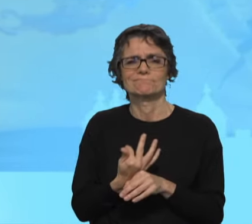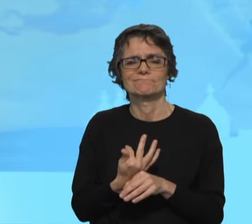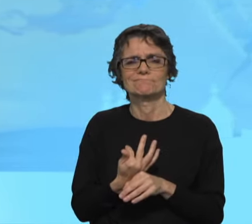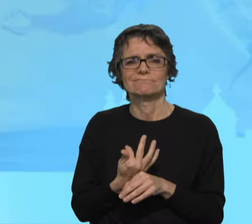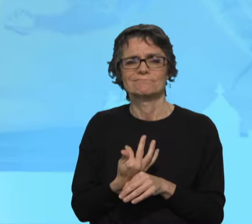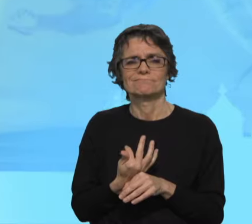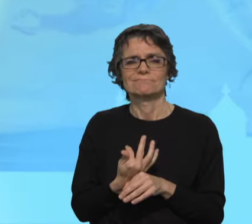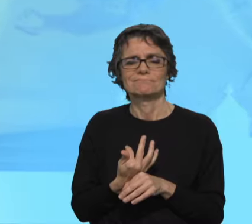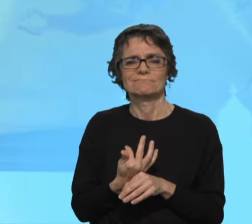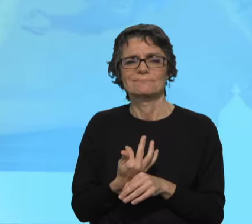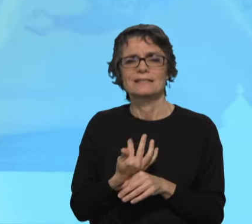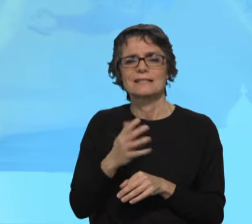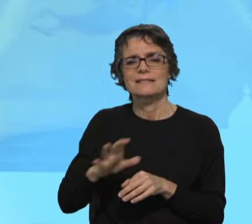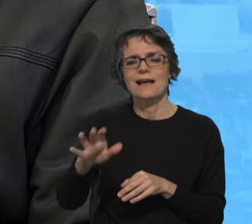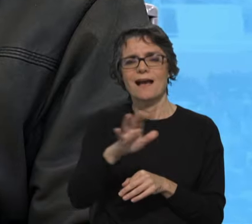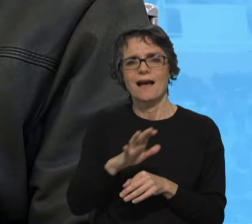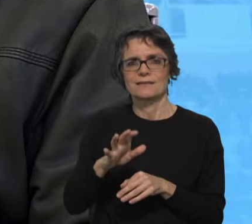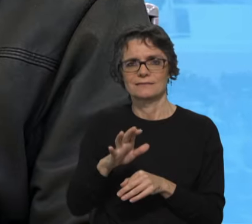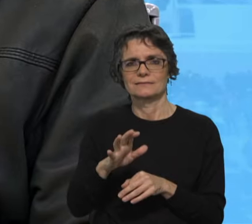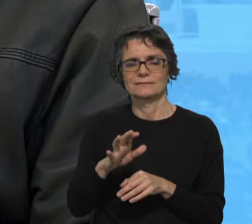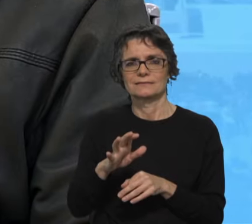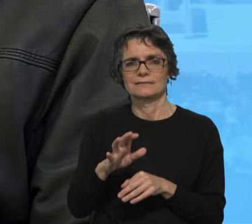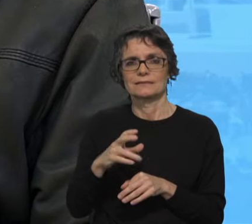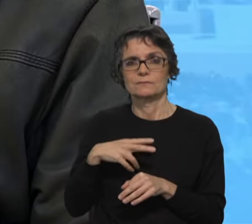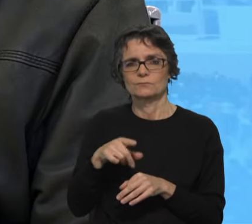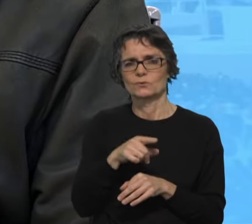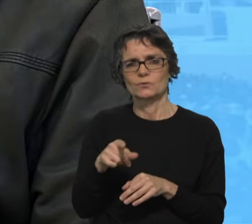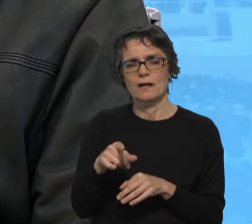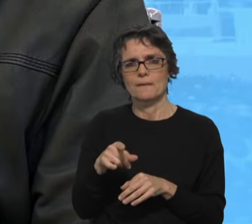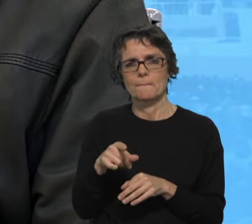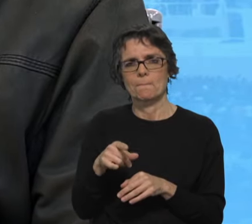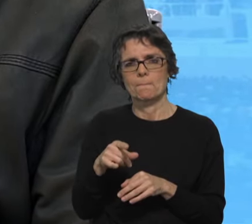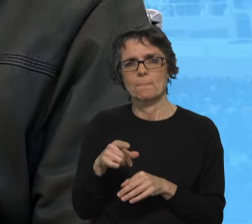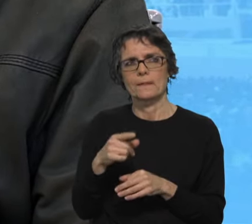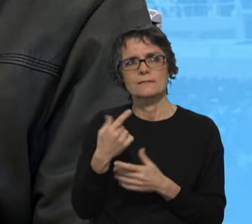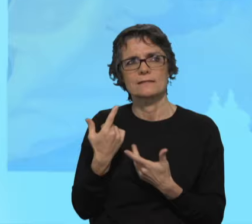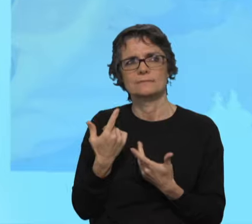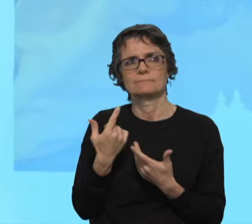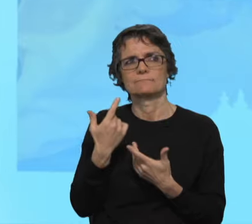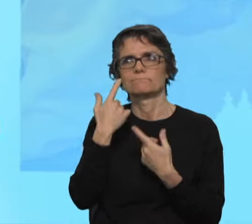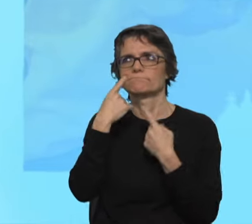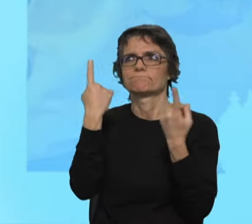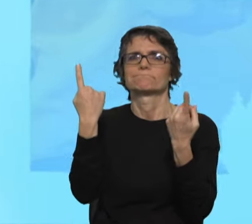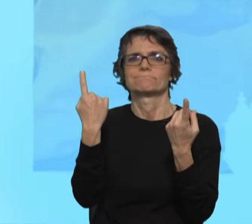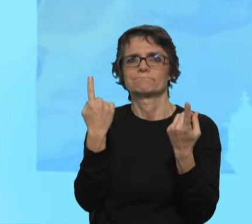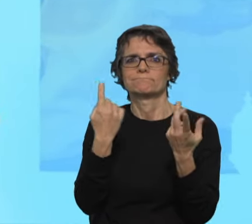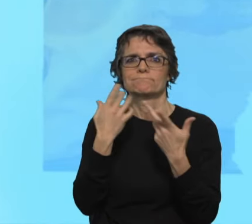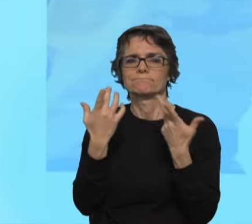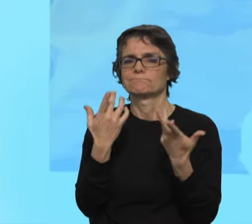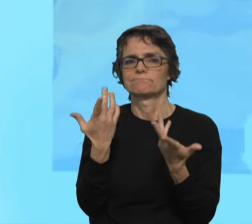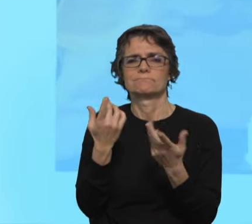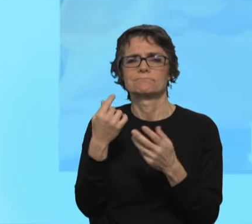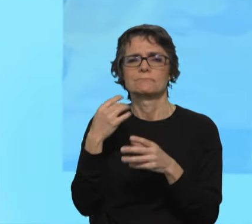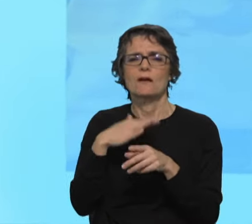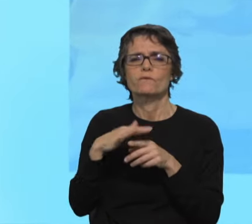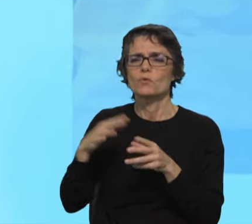Experimenta nesta região do país esta plasticidade toda esta carga cénica ela surge de onde que influências